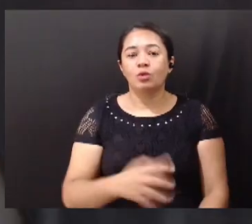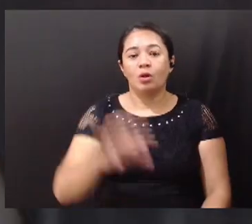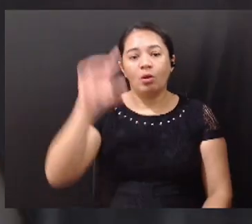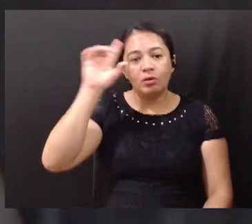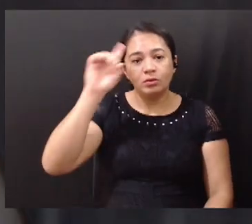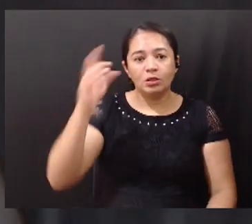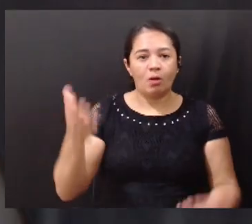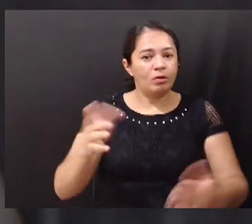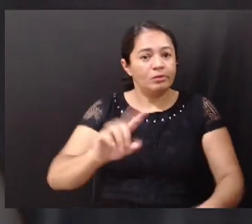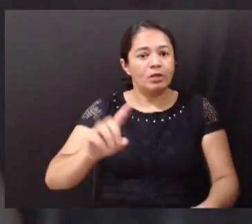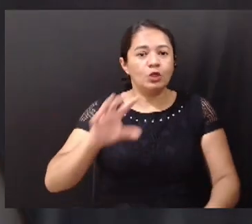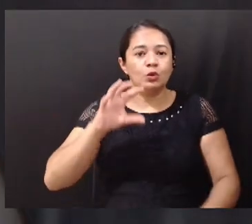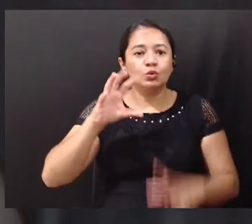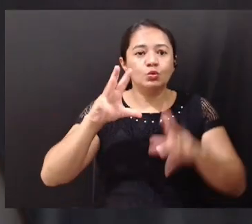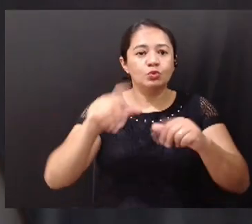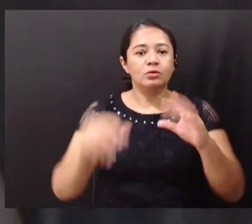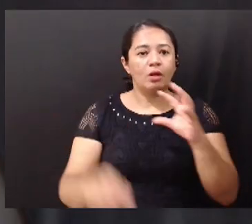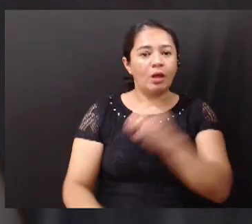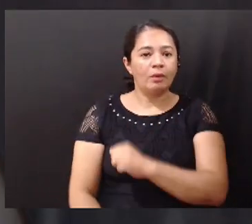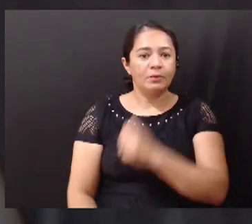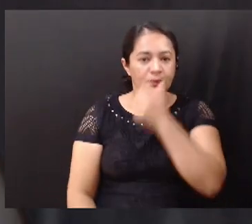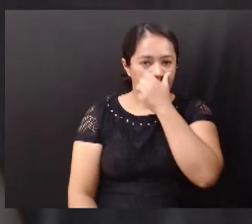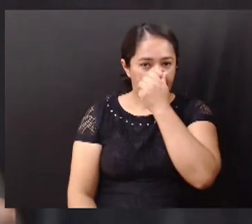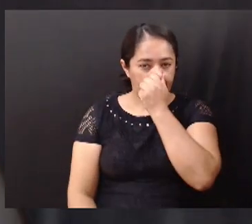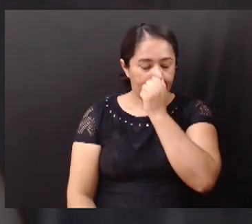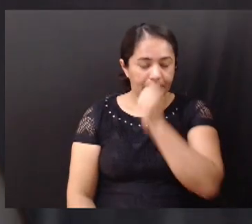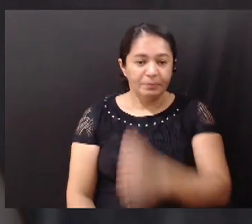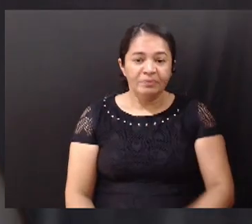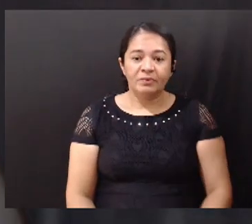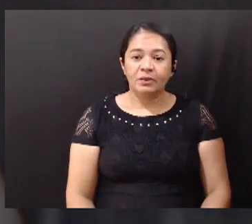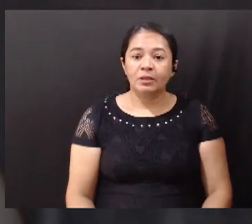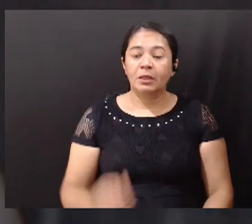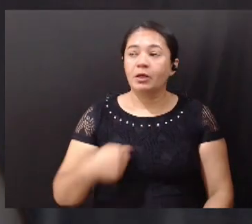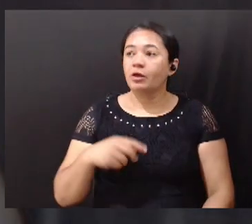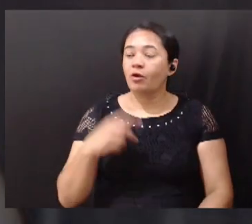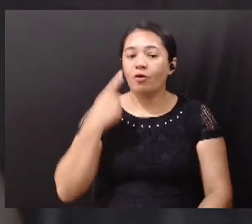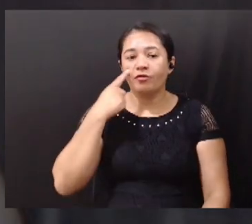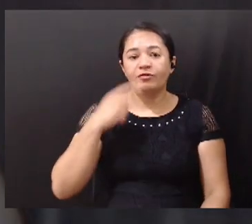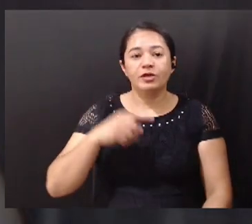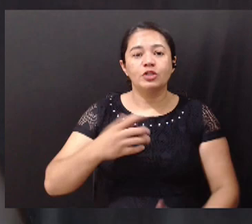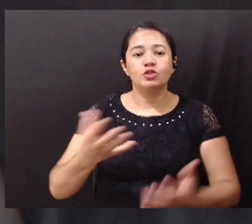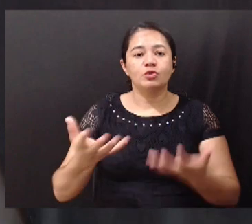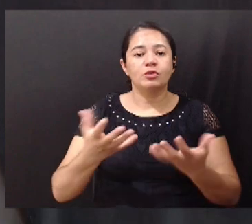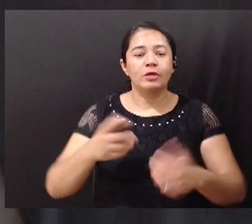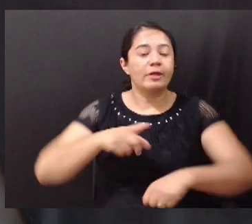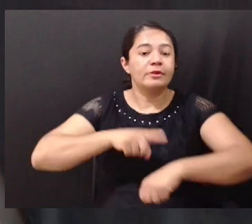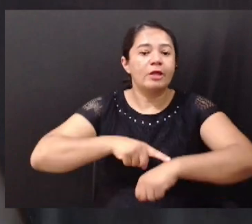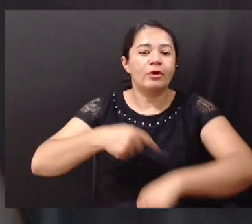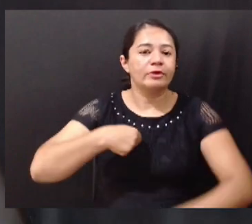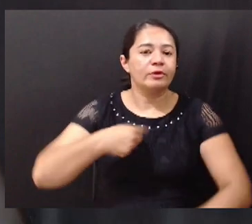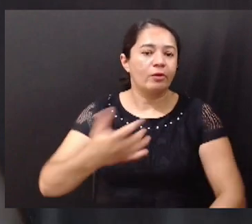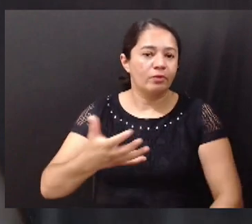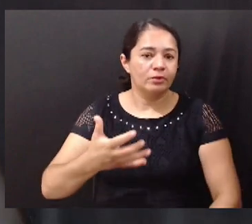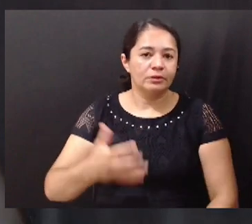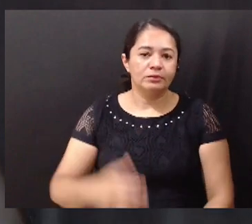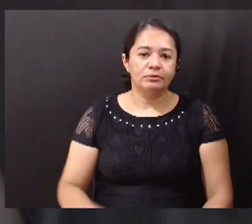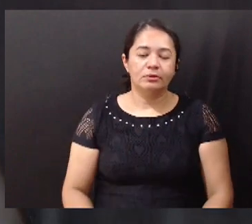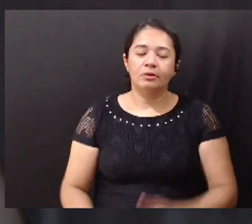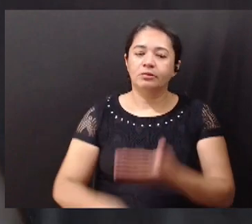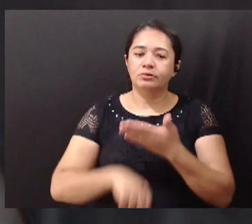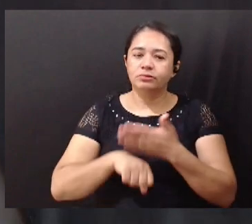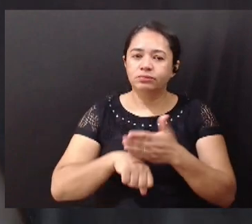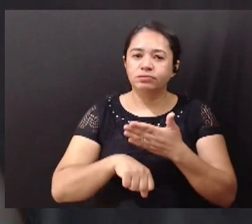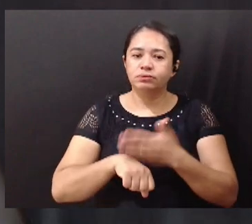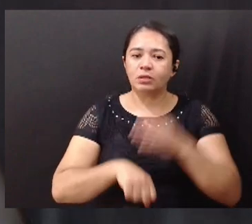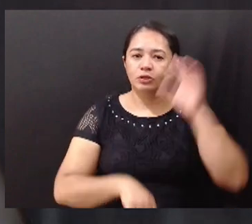muito rápido. Eu vejo o que eu quero na hora que eu quero. Exatamente. Né? Então, é um treino diário que a gente tem que